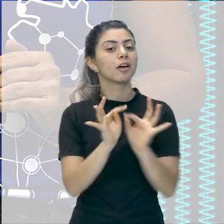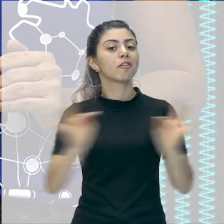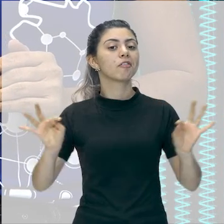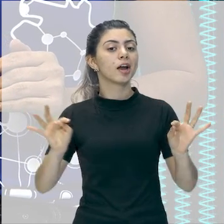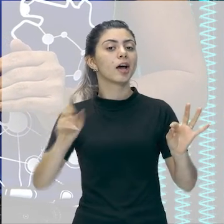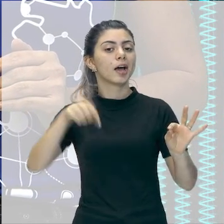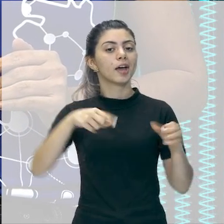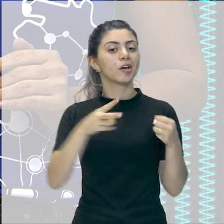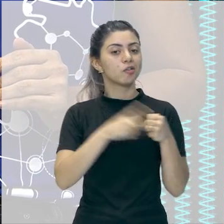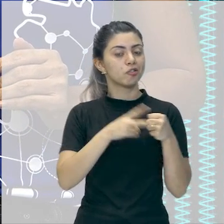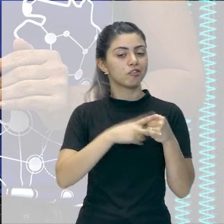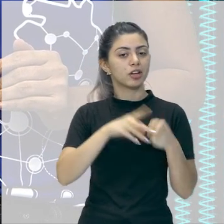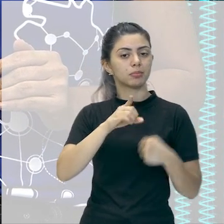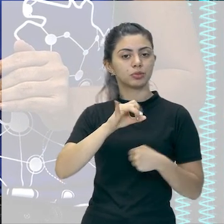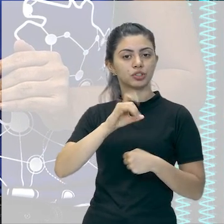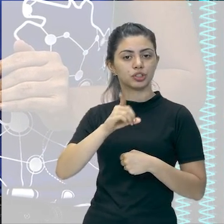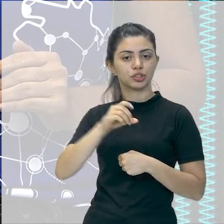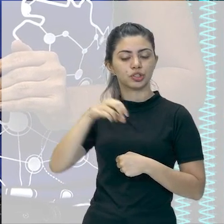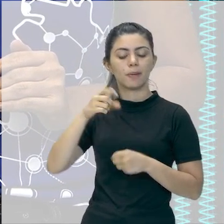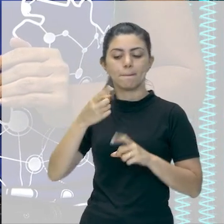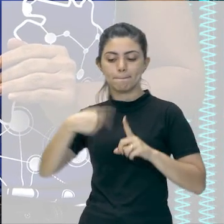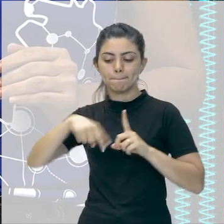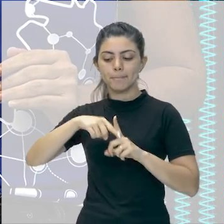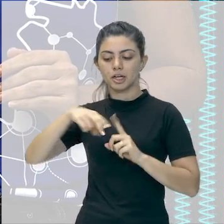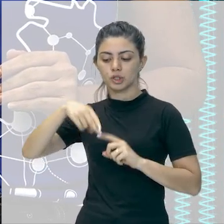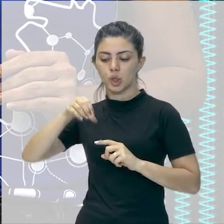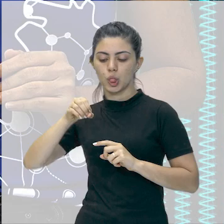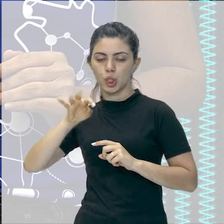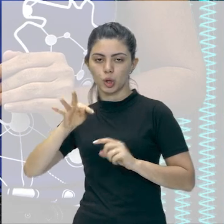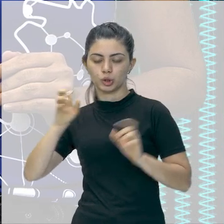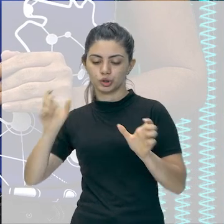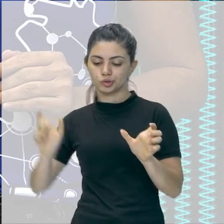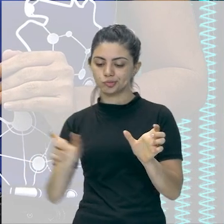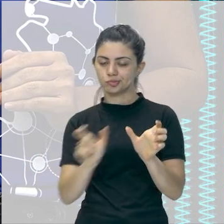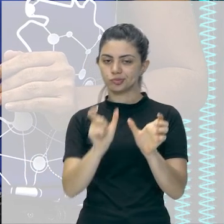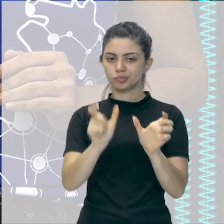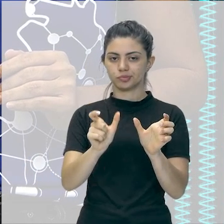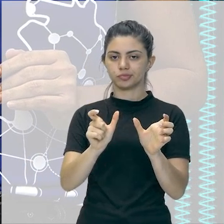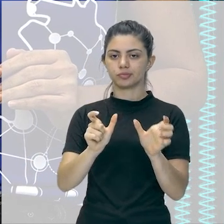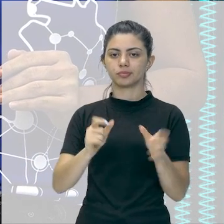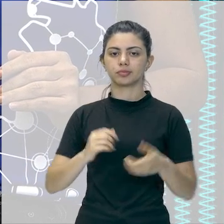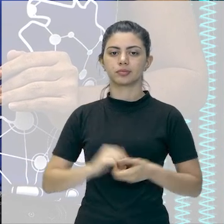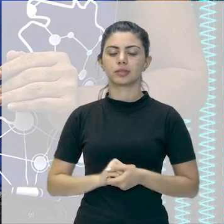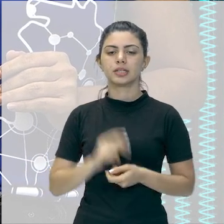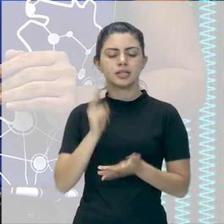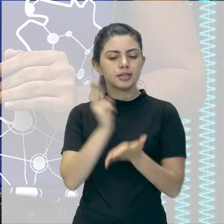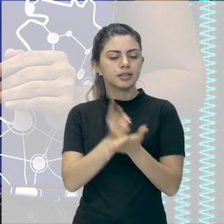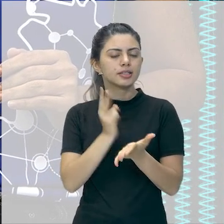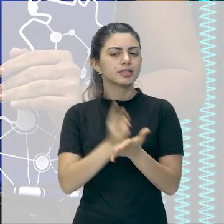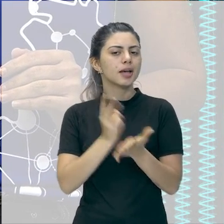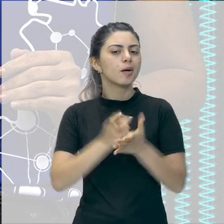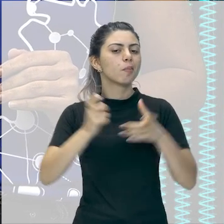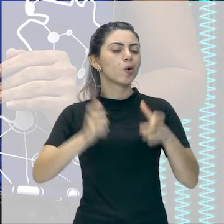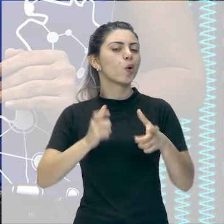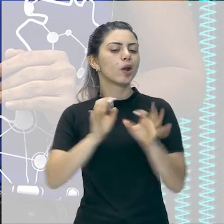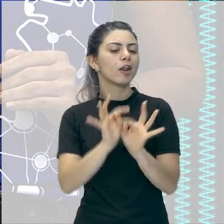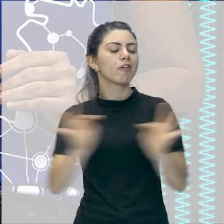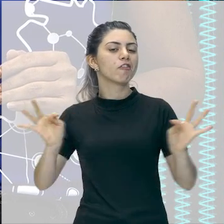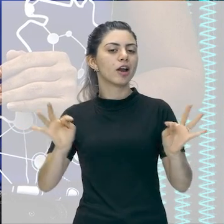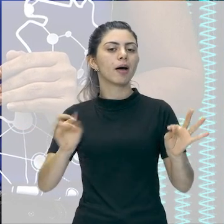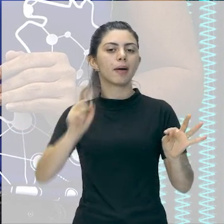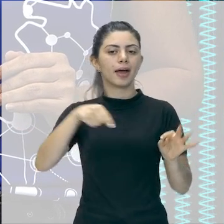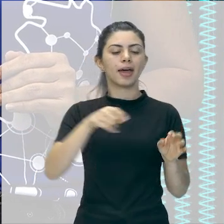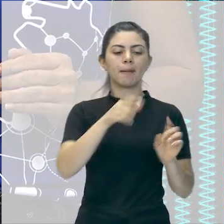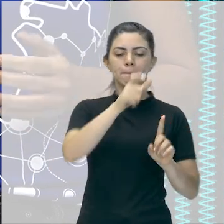verbo auxiliar did junto com not. Onde eles ficam? Se posicionam sempre entre o sujeito e o